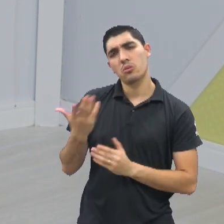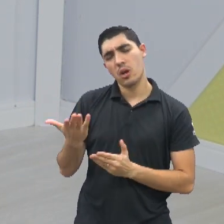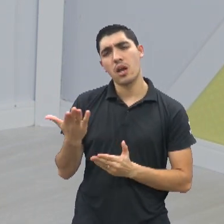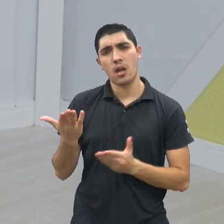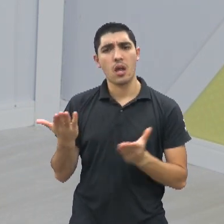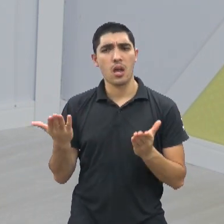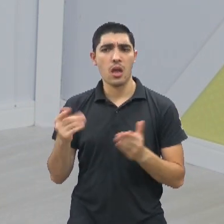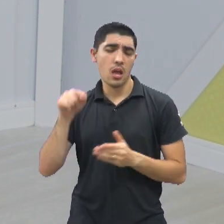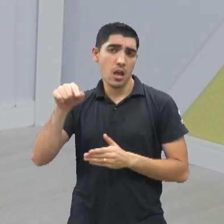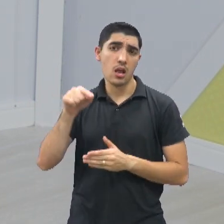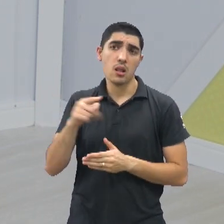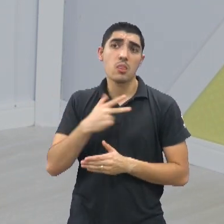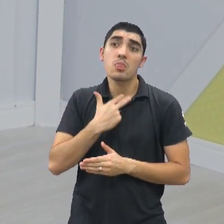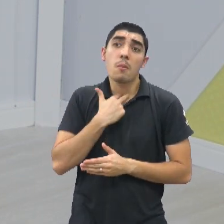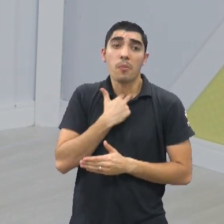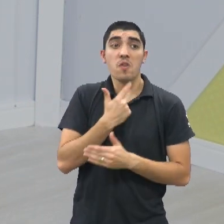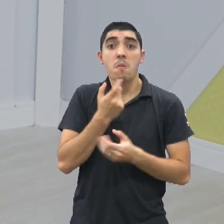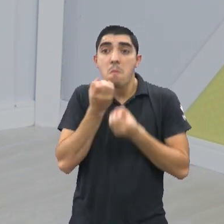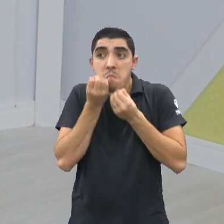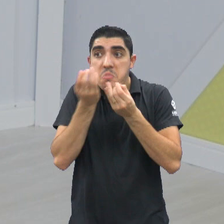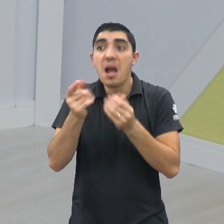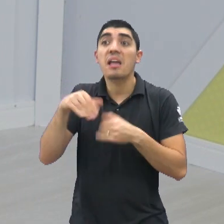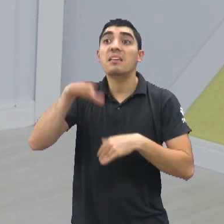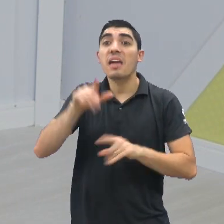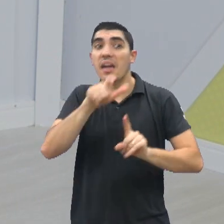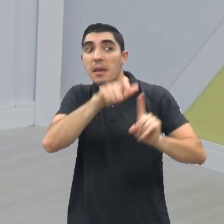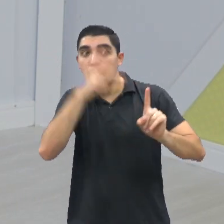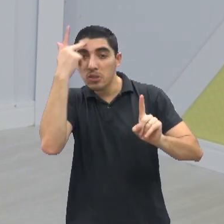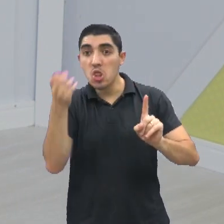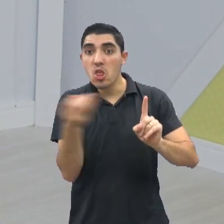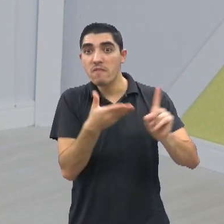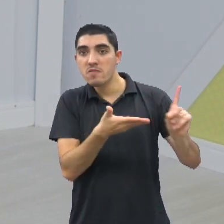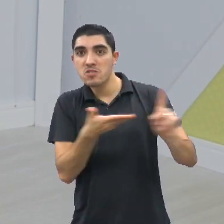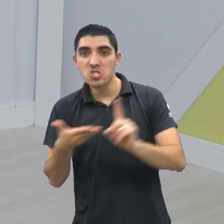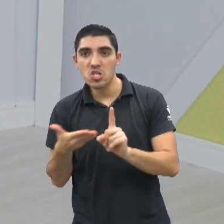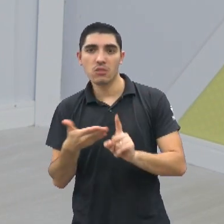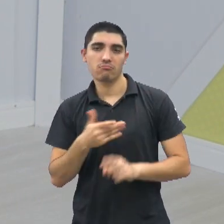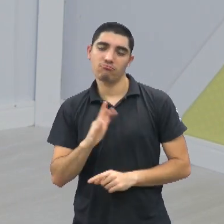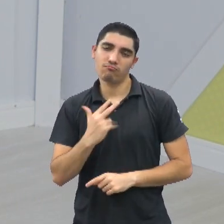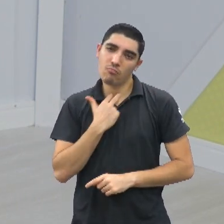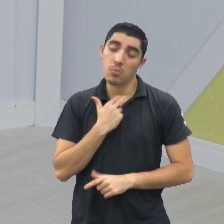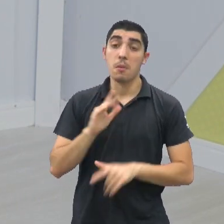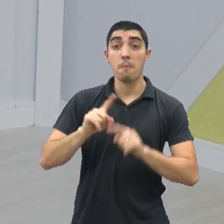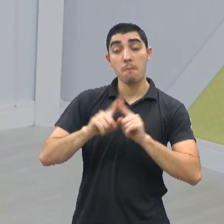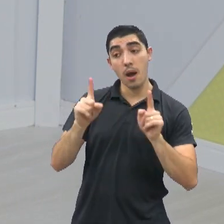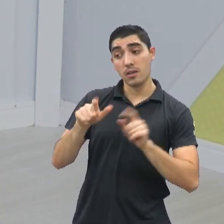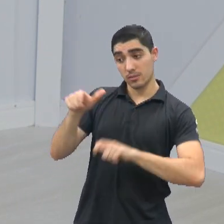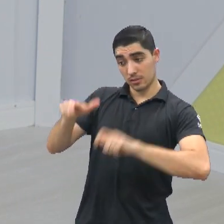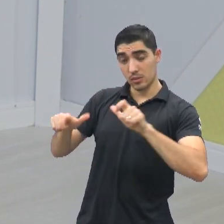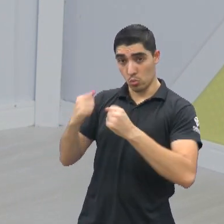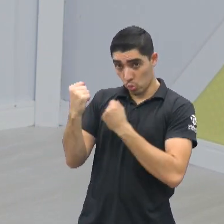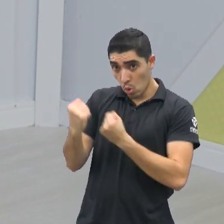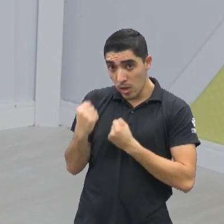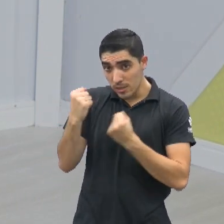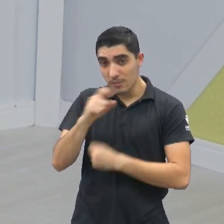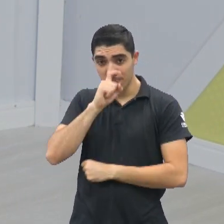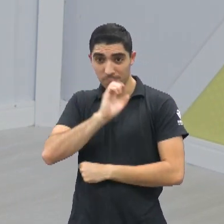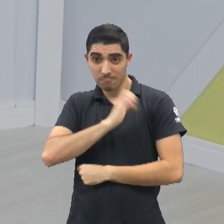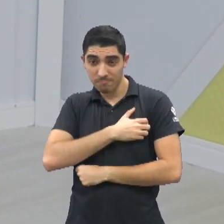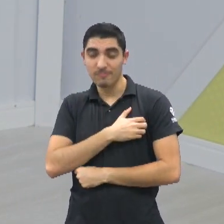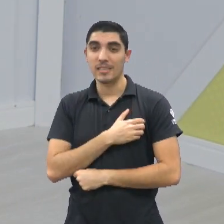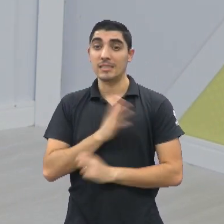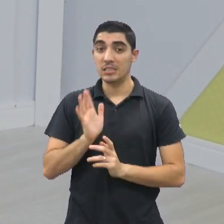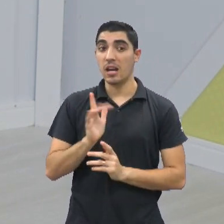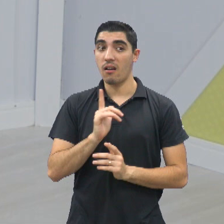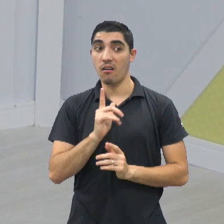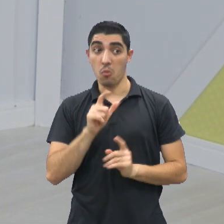sendo negociado com quem que ele tá negociando Mas serve de de esperança aí pro torcedor da Águia já tem segundo ele né alguns